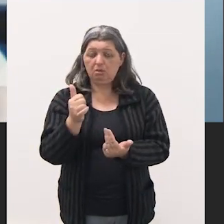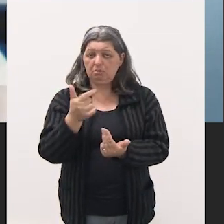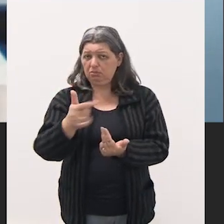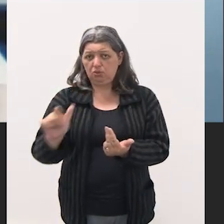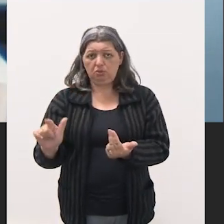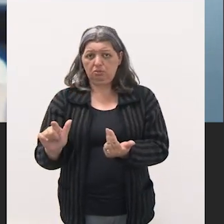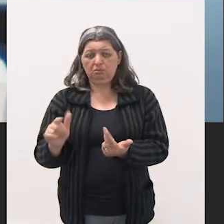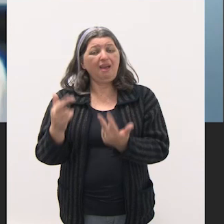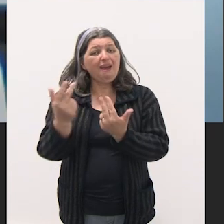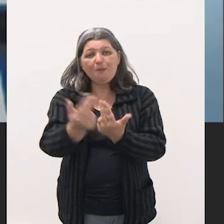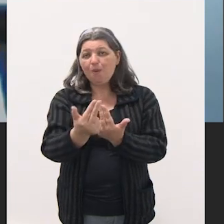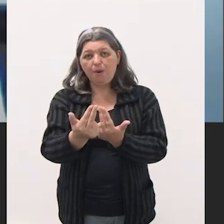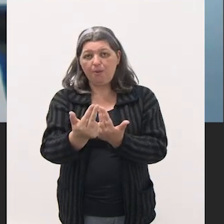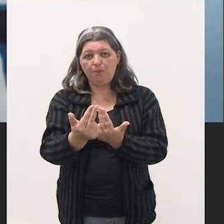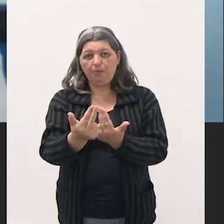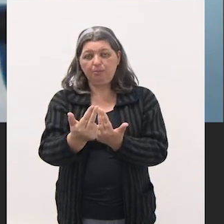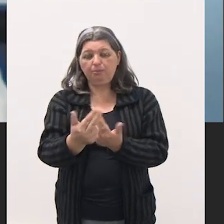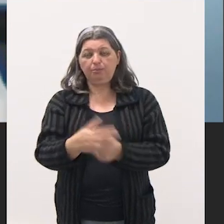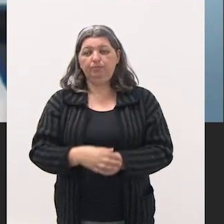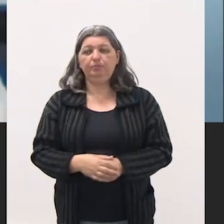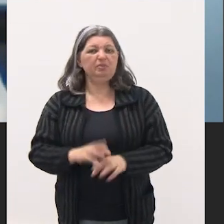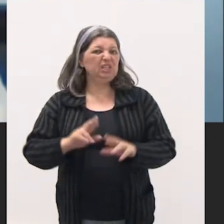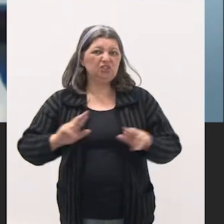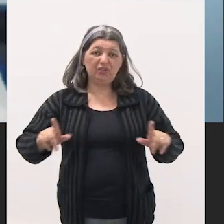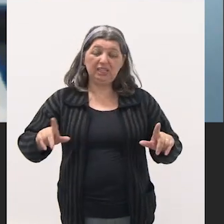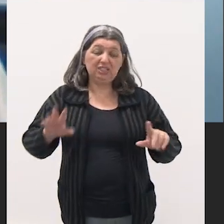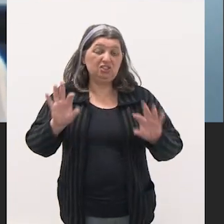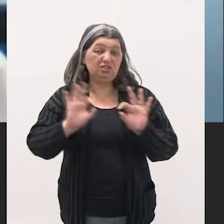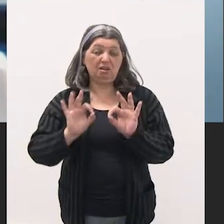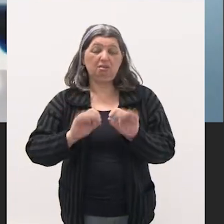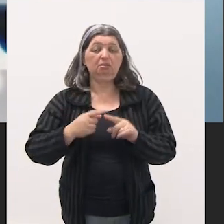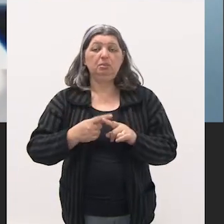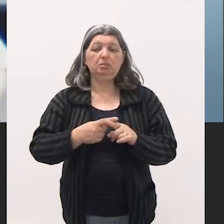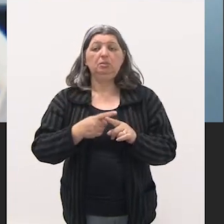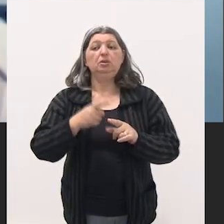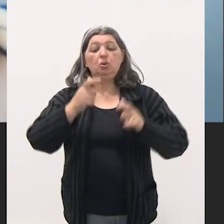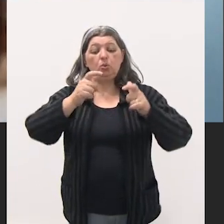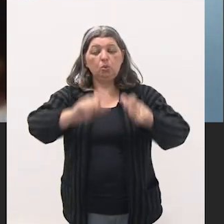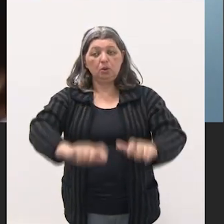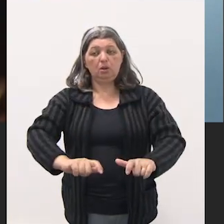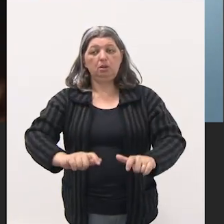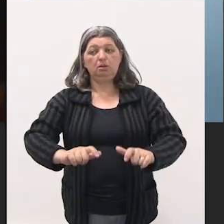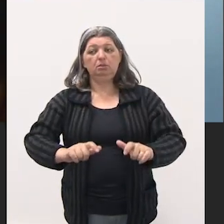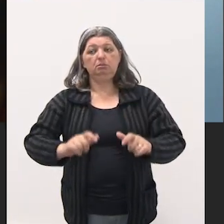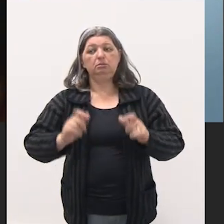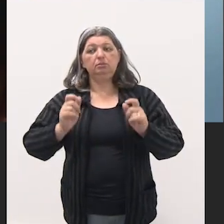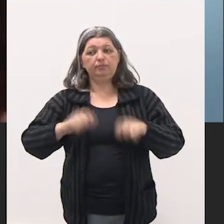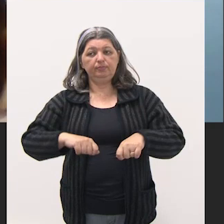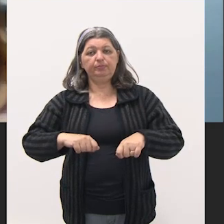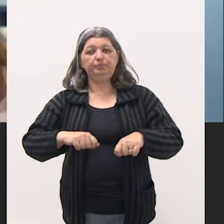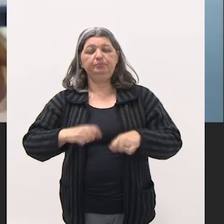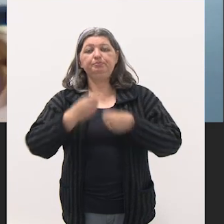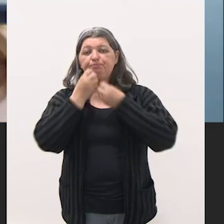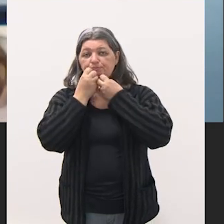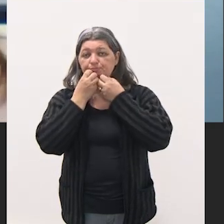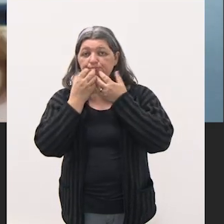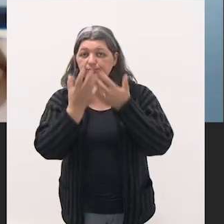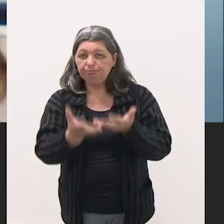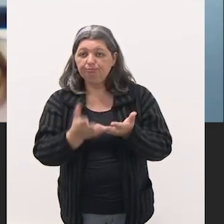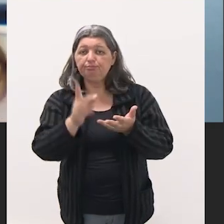a mesma coisa. Então, você ter um espaço onde elas possam falar é uma